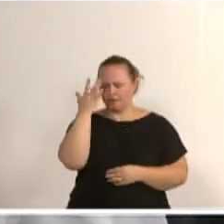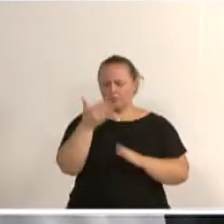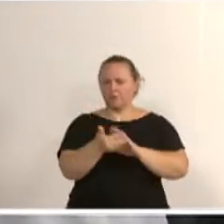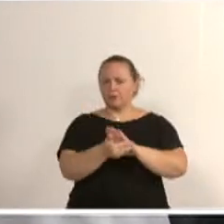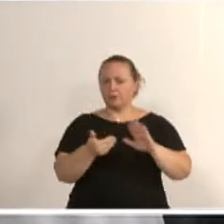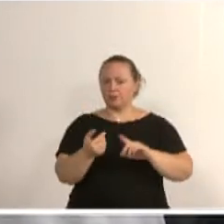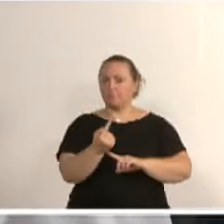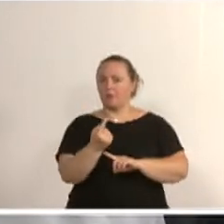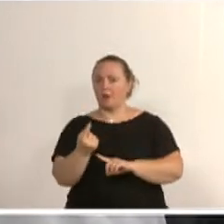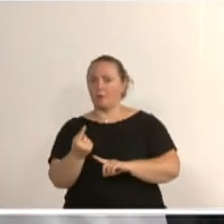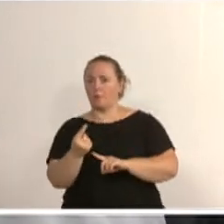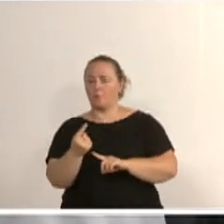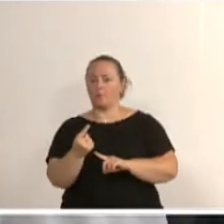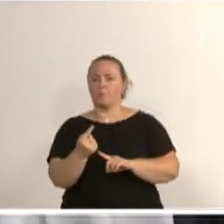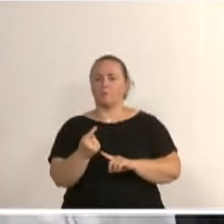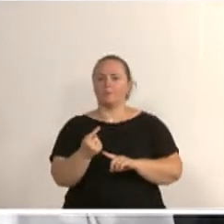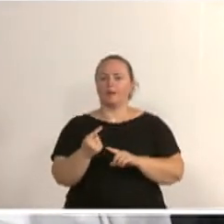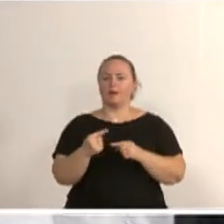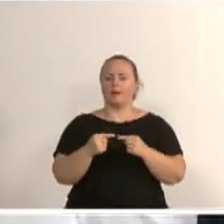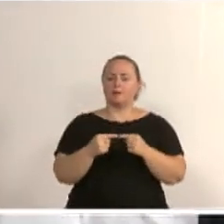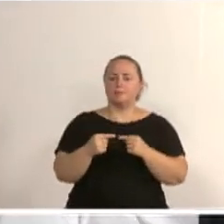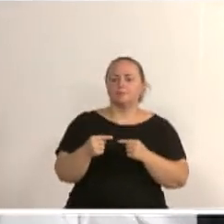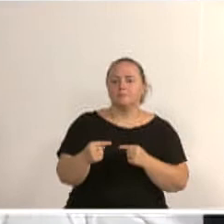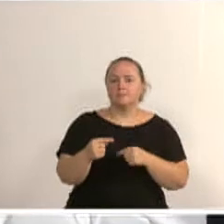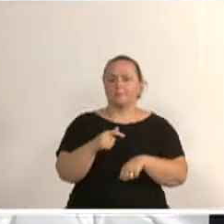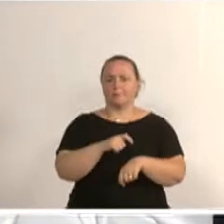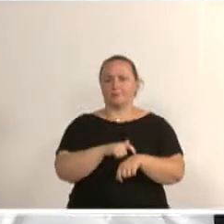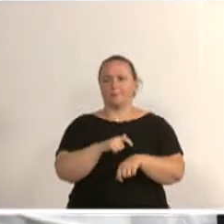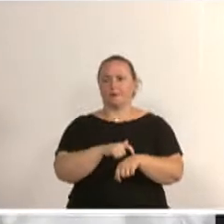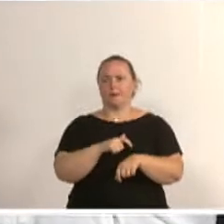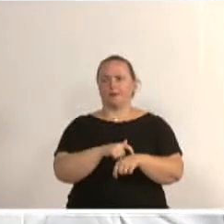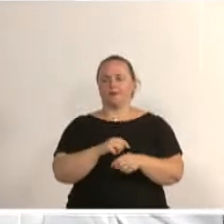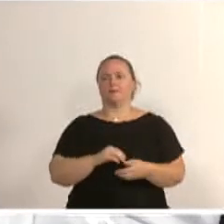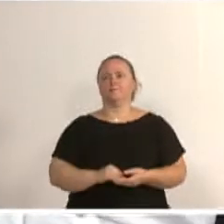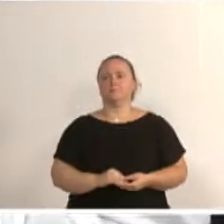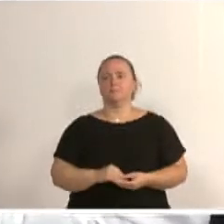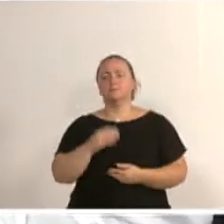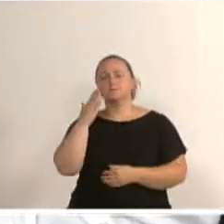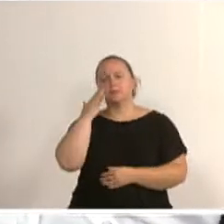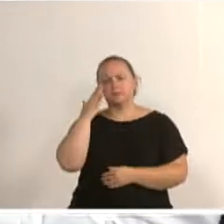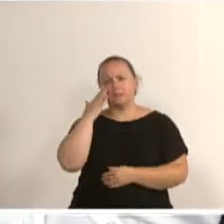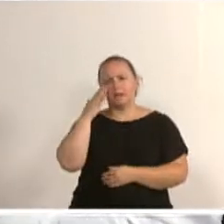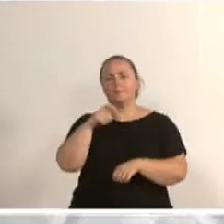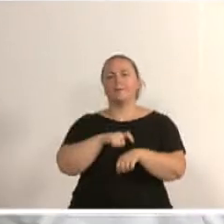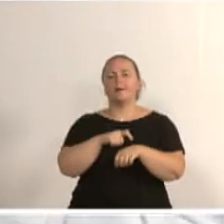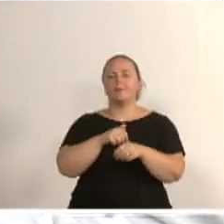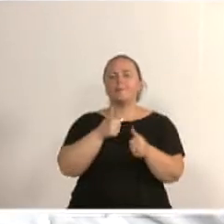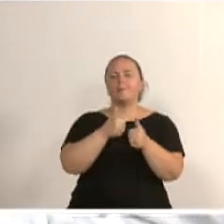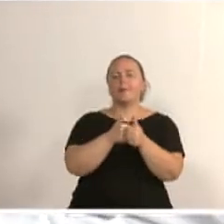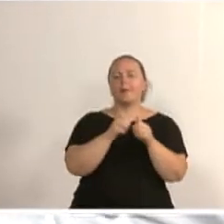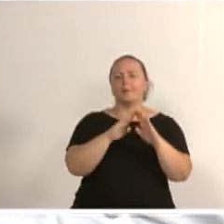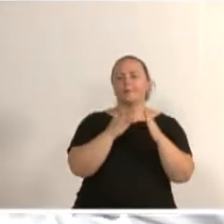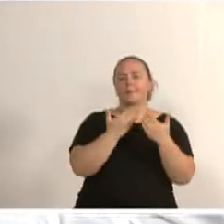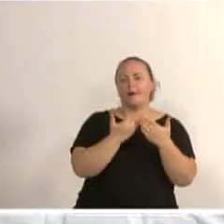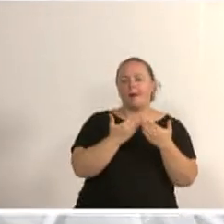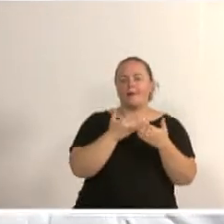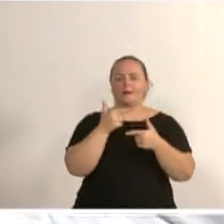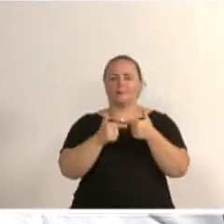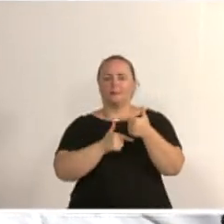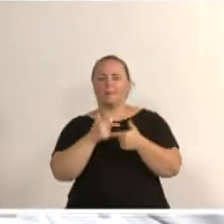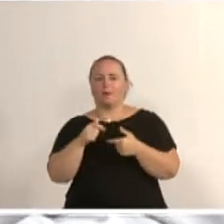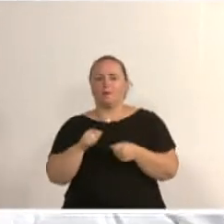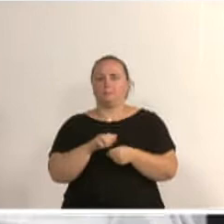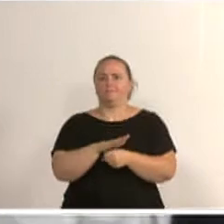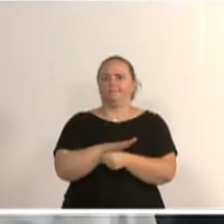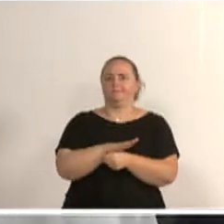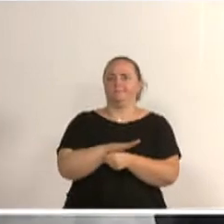vamos aumentar o tempo entre uma viagem e outra. A gente entende que o horário de pico ela tem uma demanda maior e os ônibus geralmente estão mais cheios. Só que são